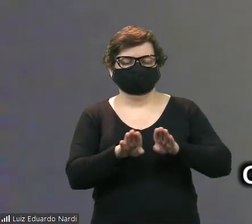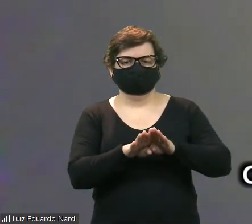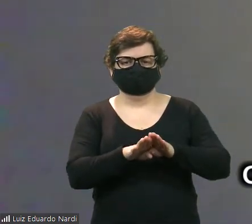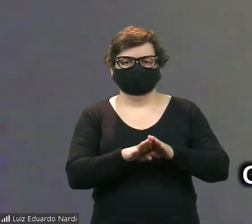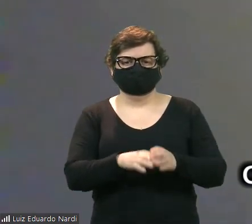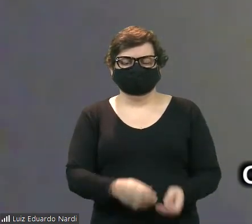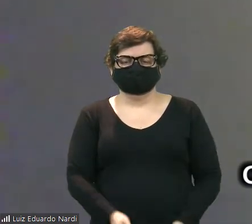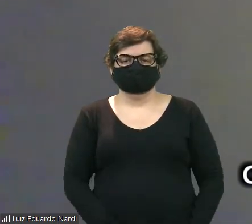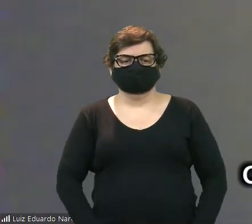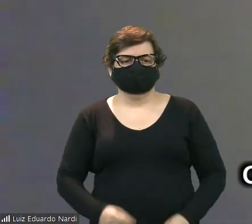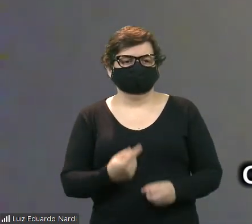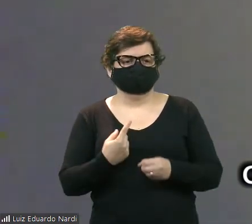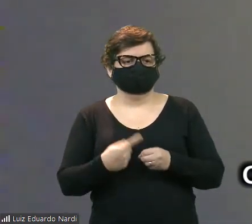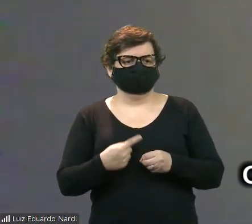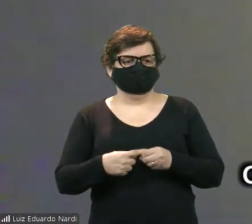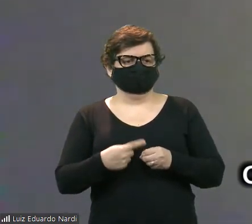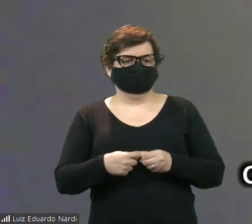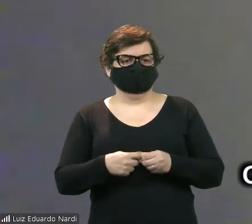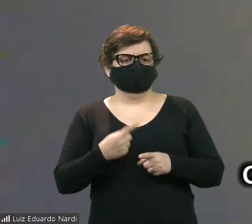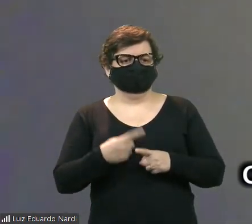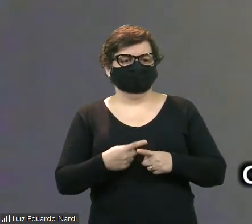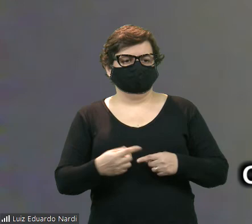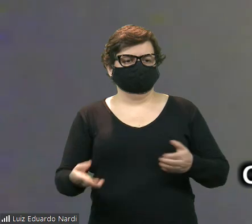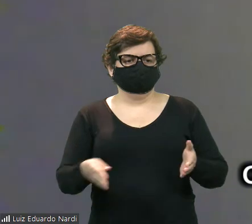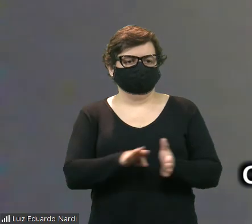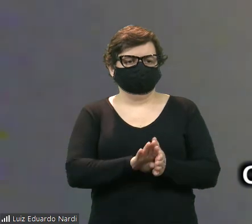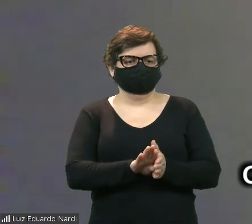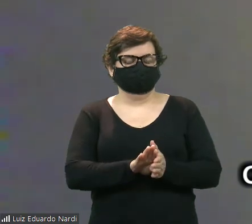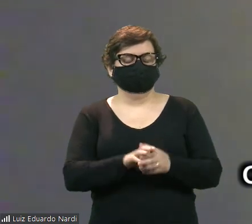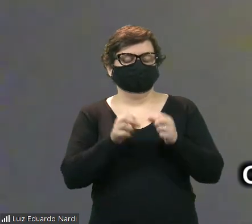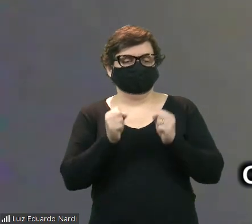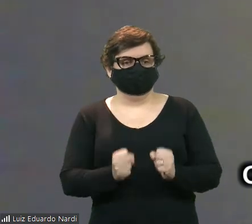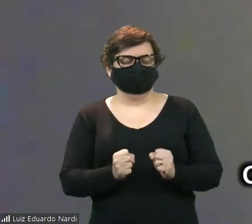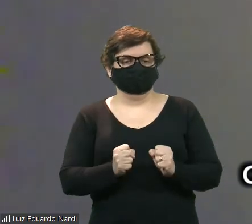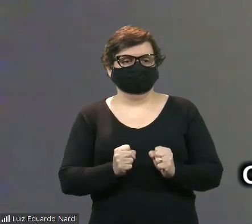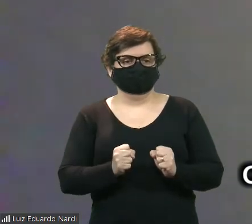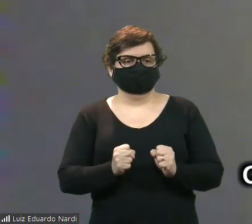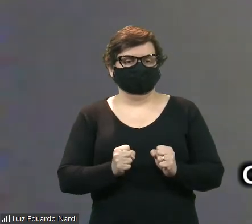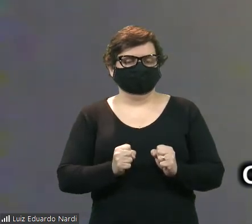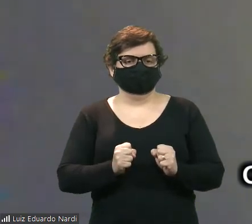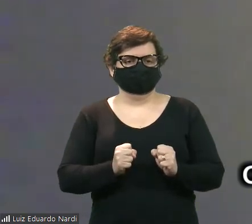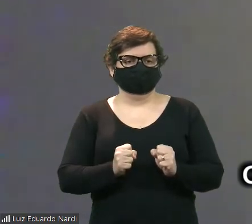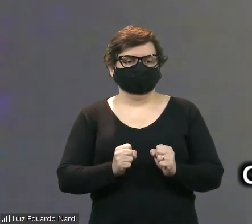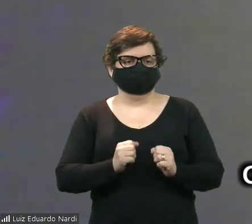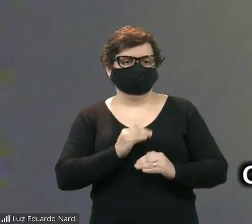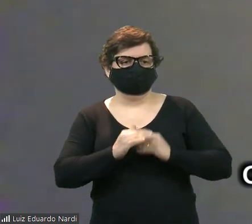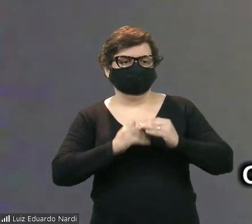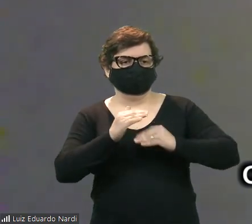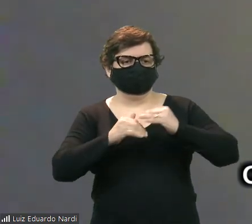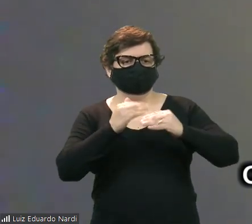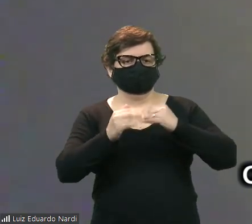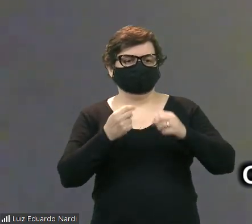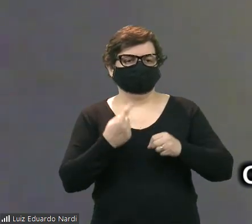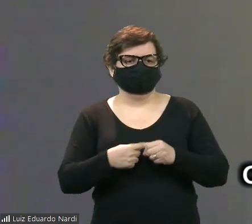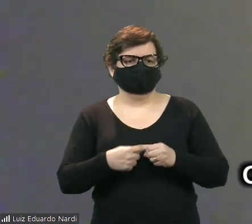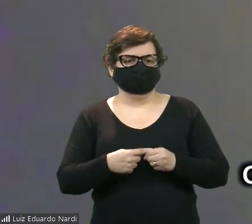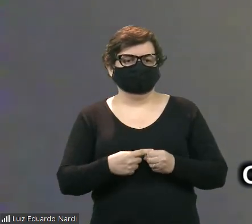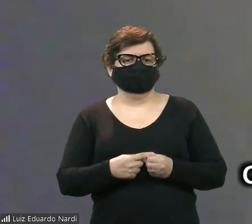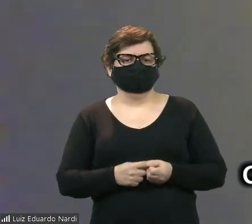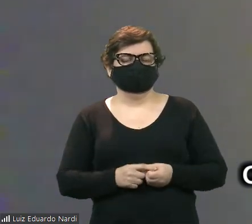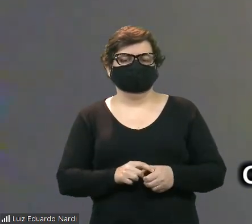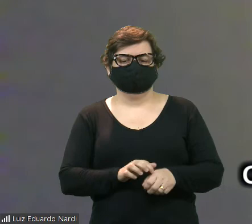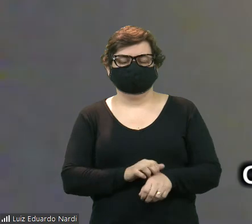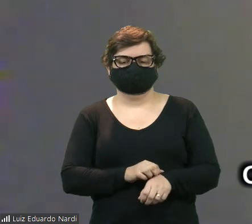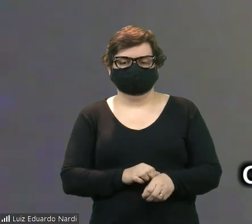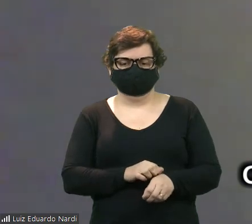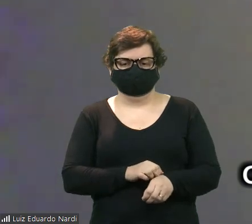importante. Isso traz a possibilidade de urbanização. Muito pouco